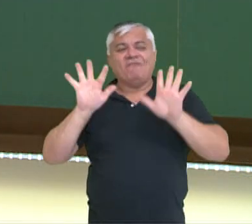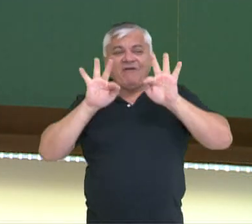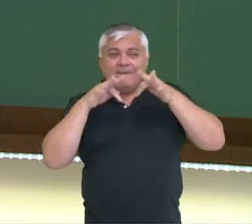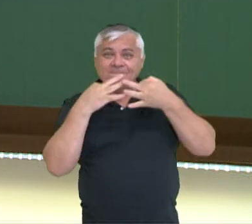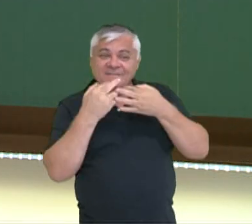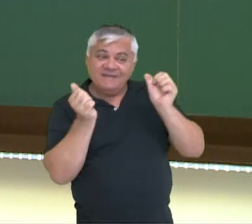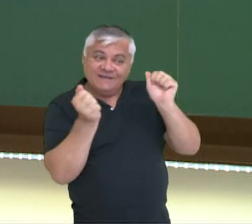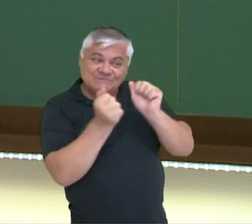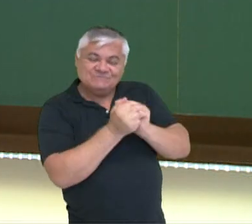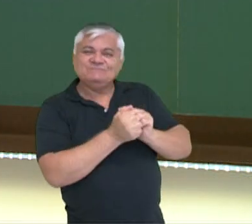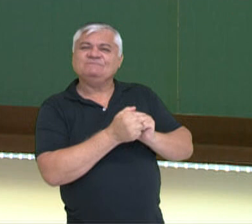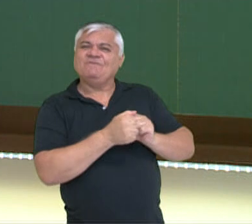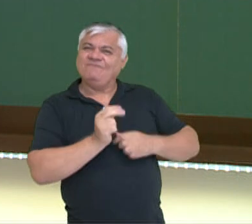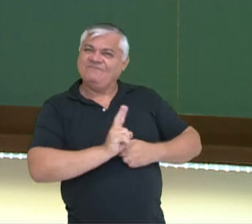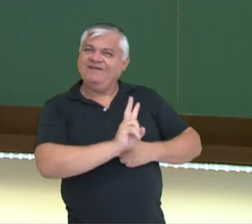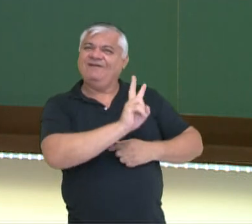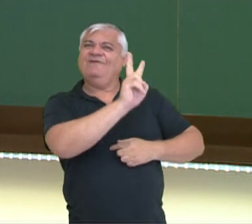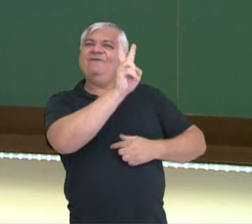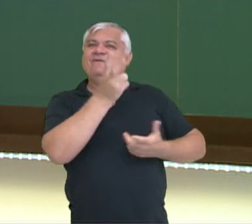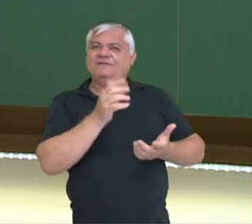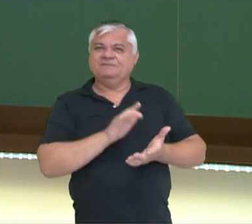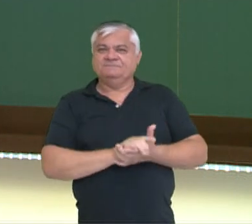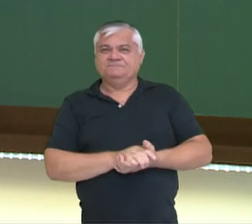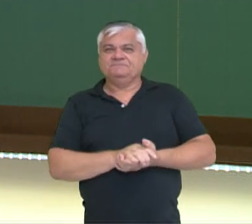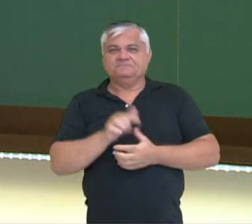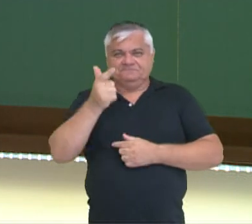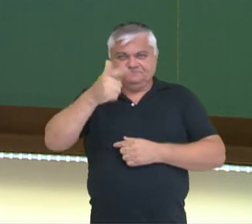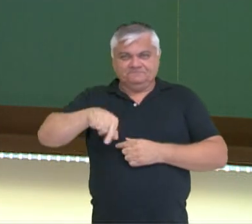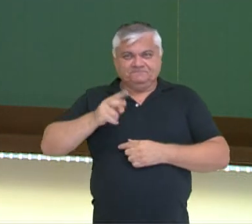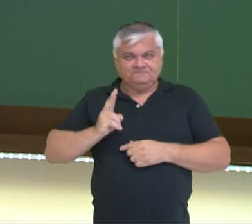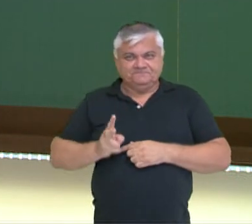família junto de nós. Bien? Vamos adelante para a